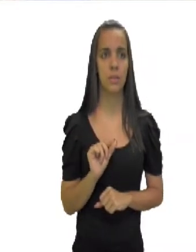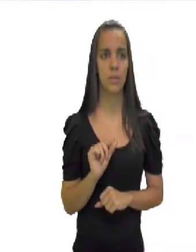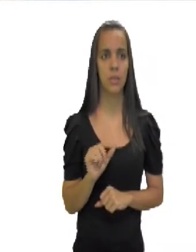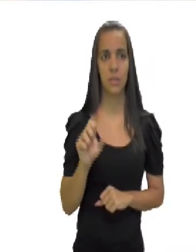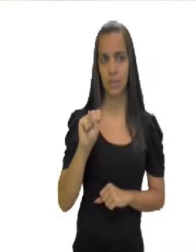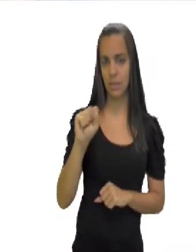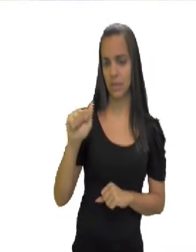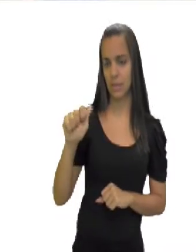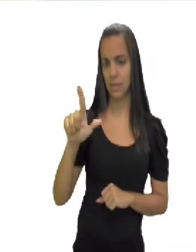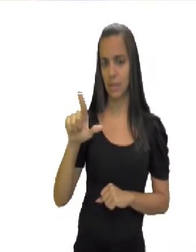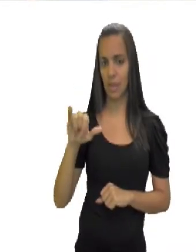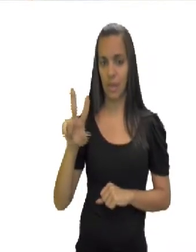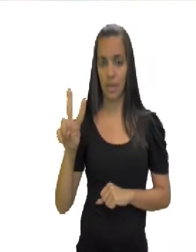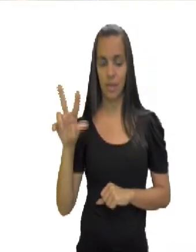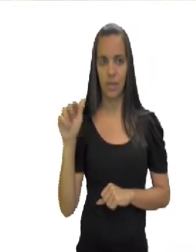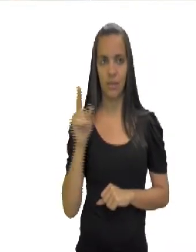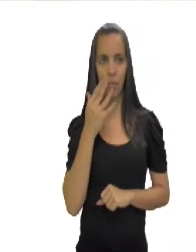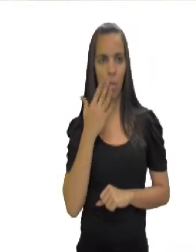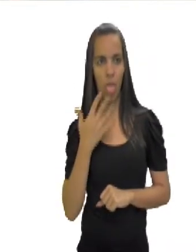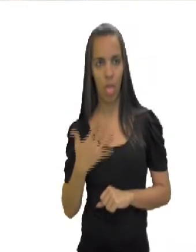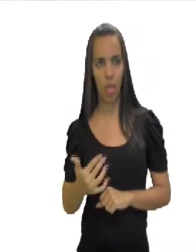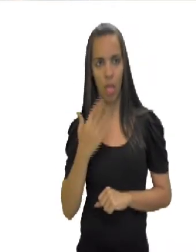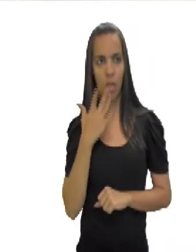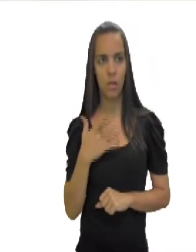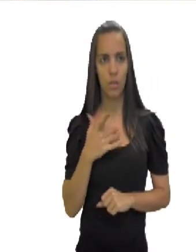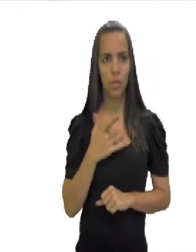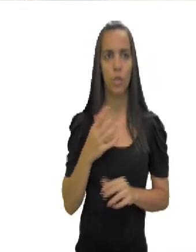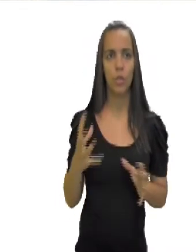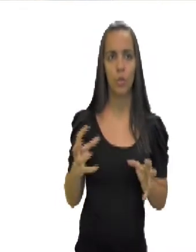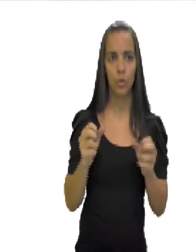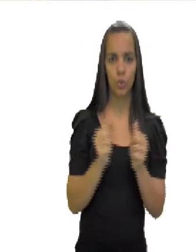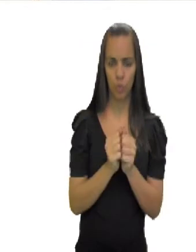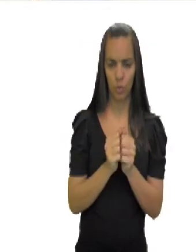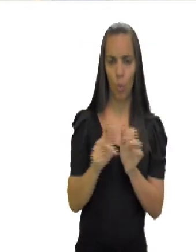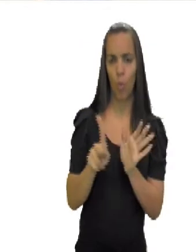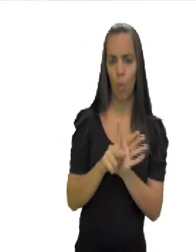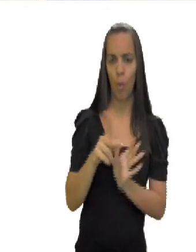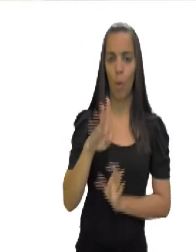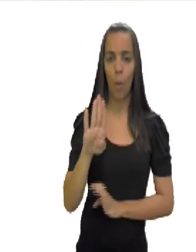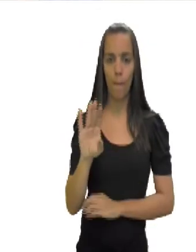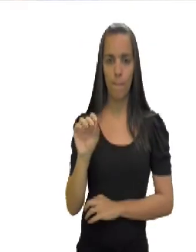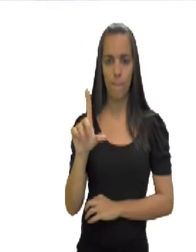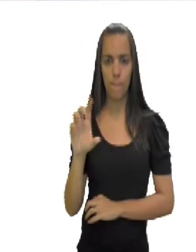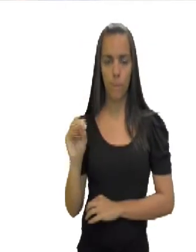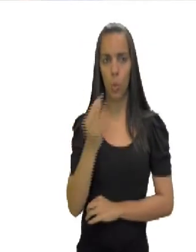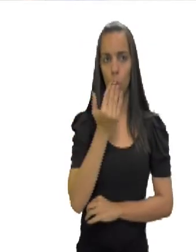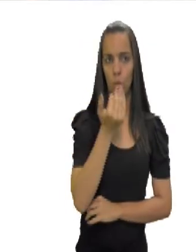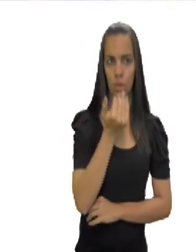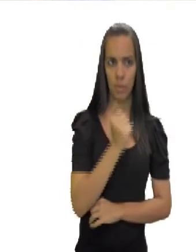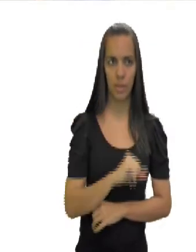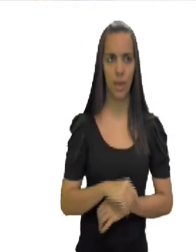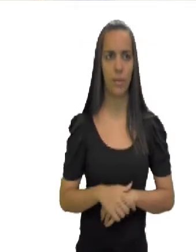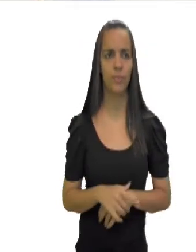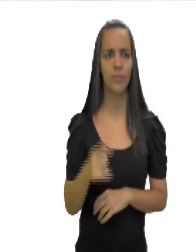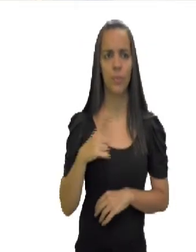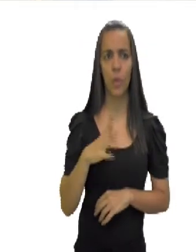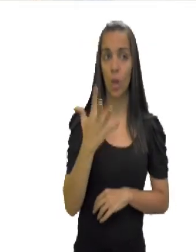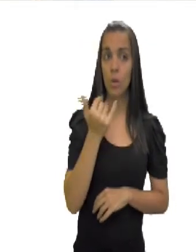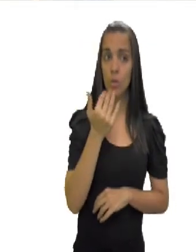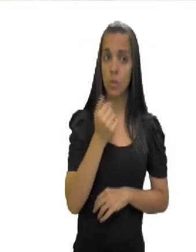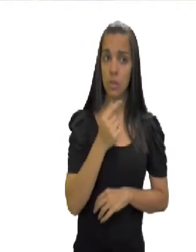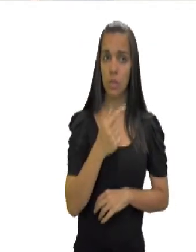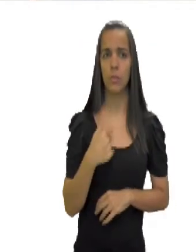saliva, formando o bolo alimentar. Os alimentos, ao